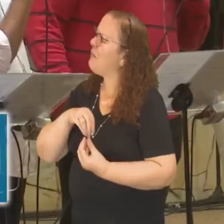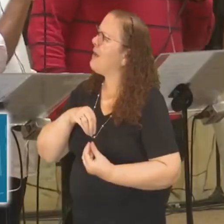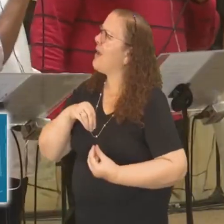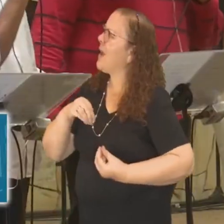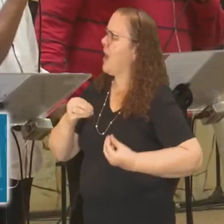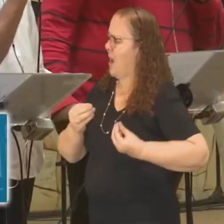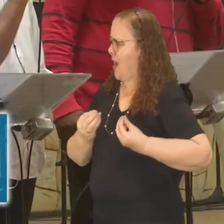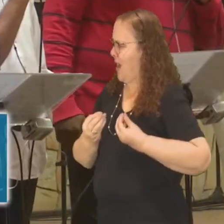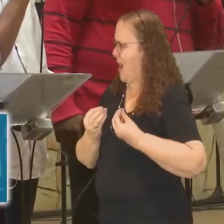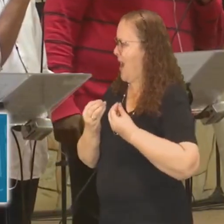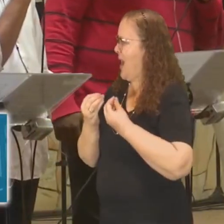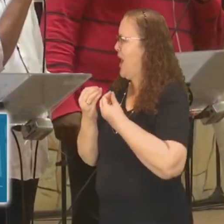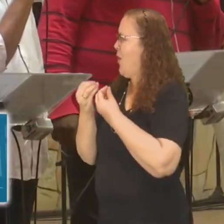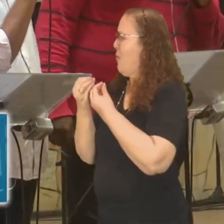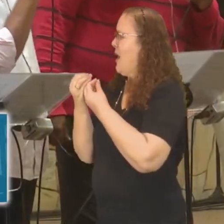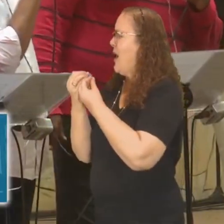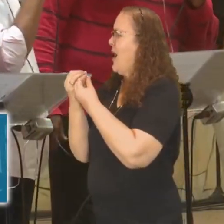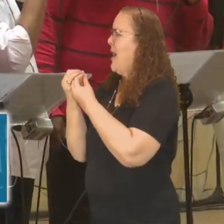toda minha